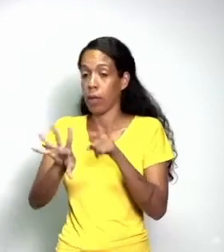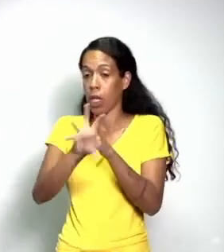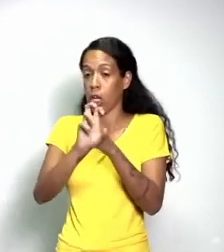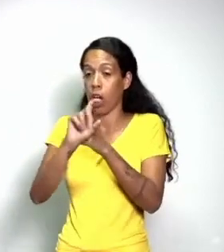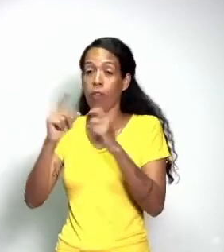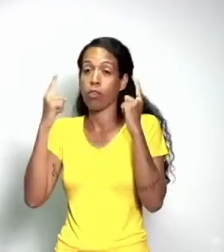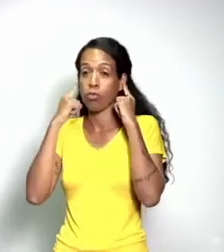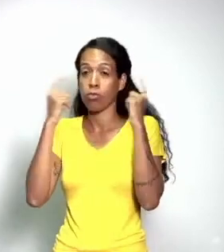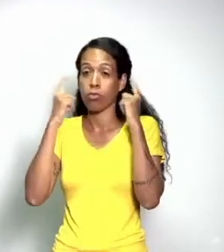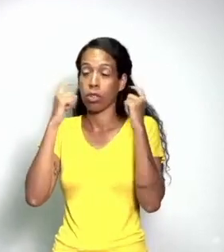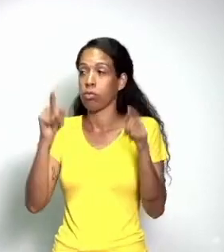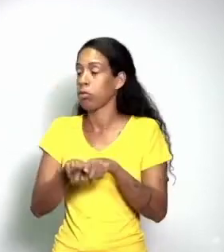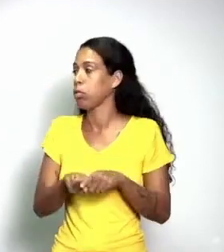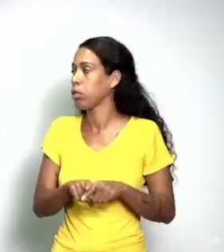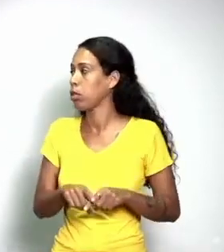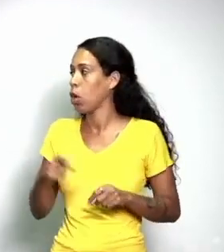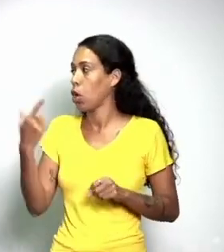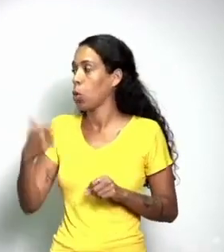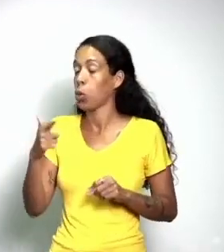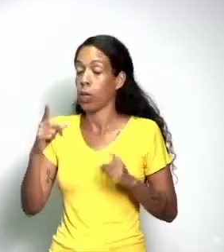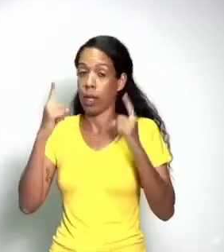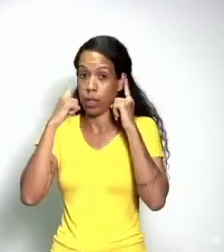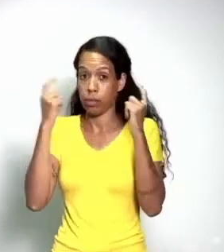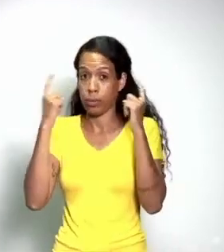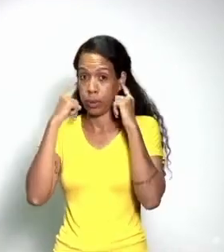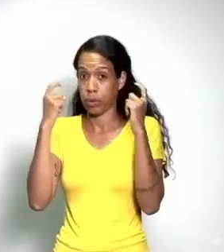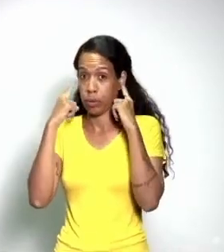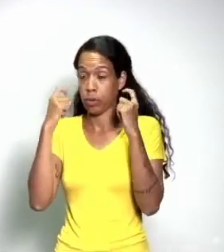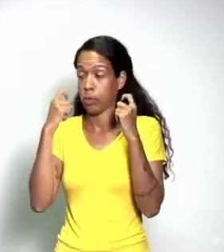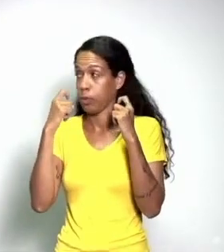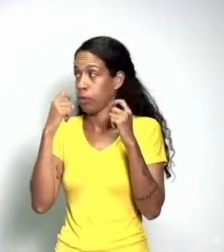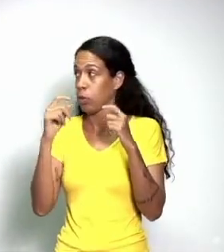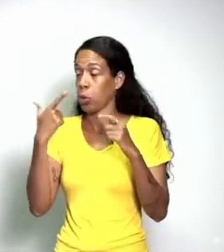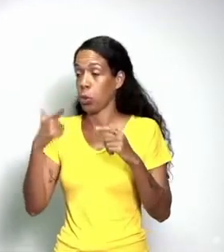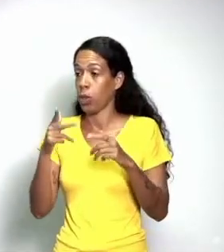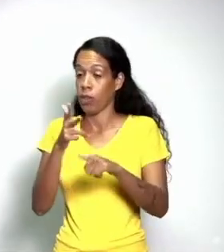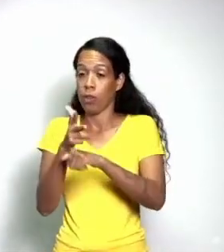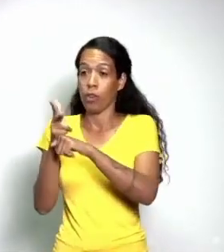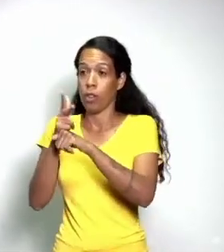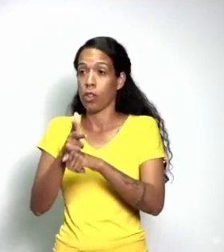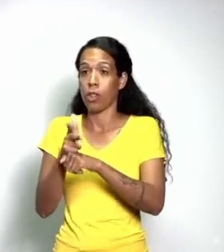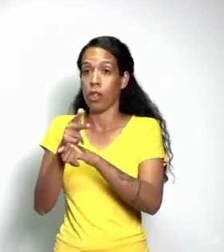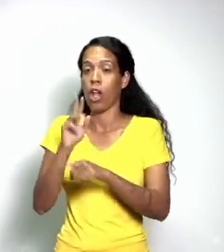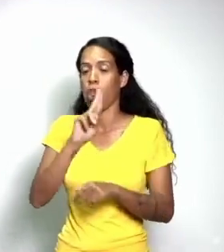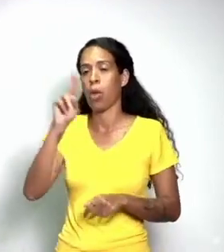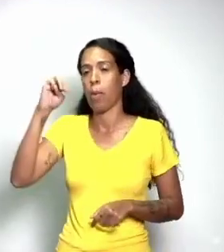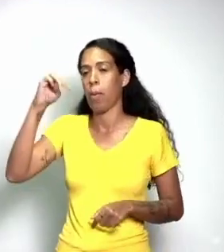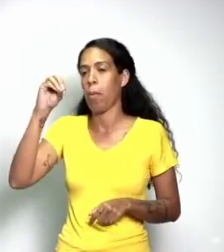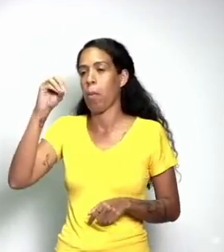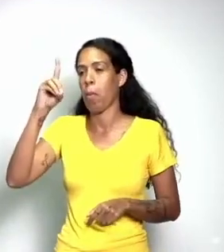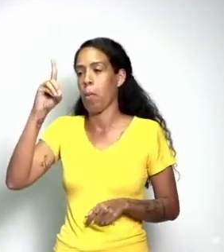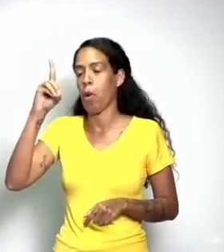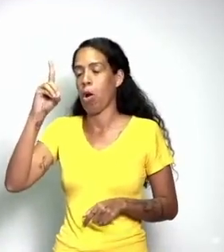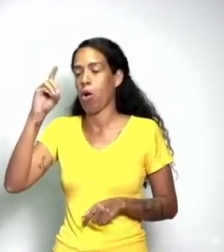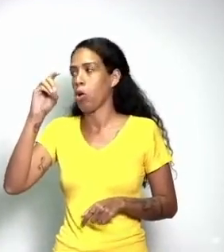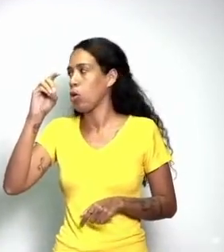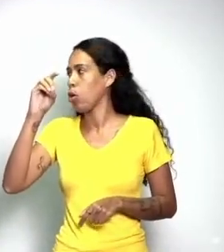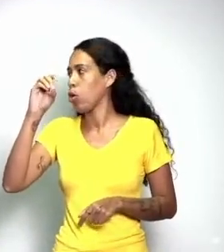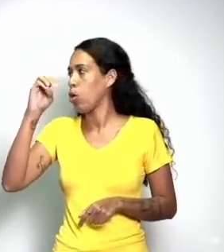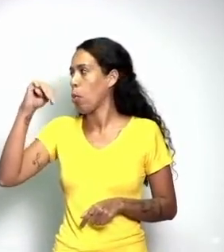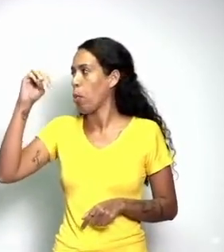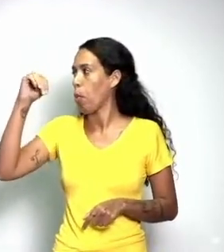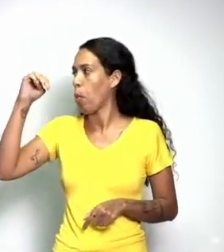áudio. Quando não tem áudio no que está sendo filmado, a gente chama de MOS. MOS